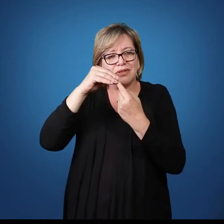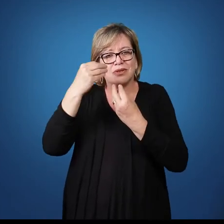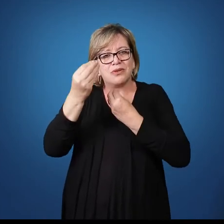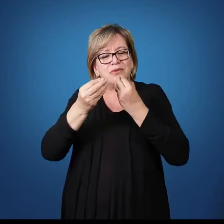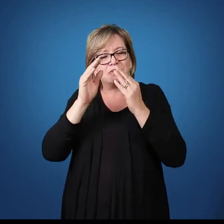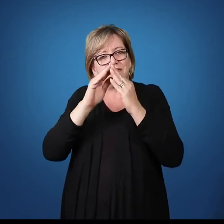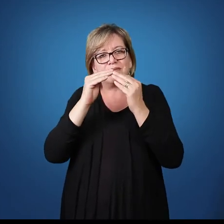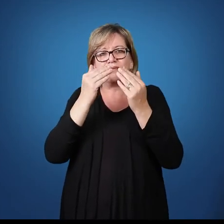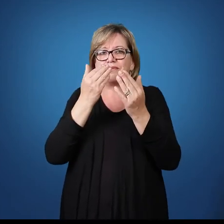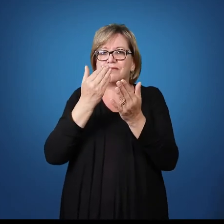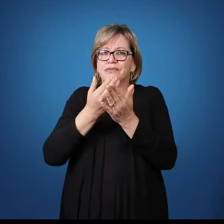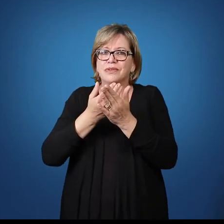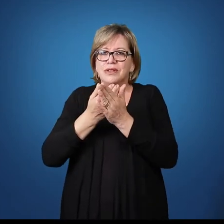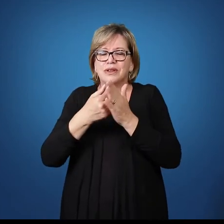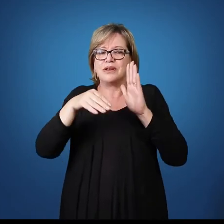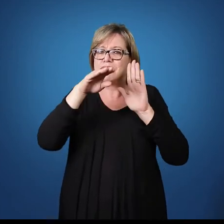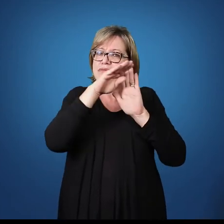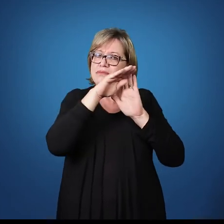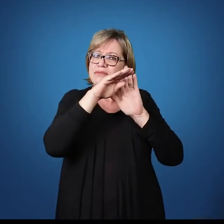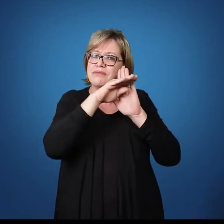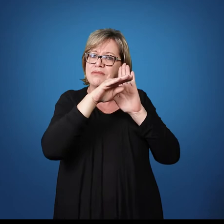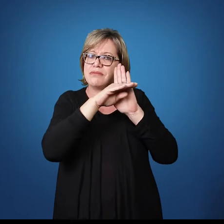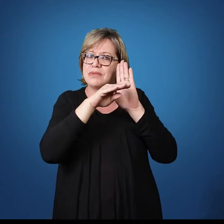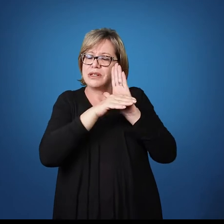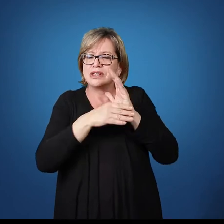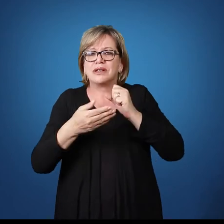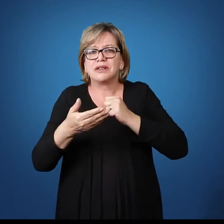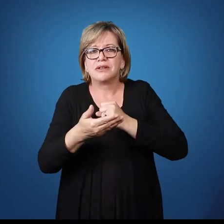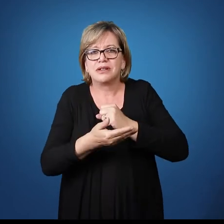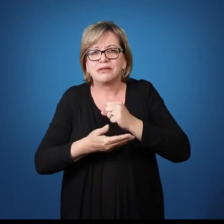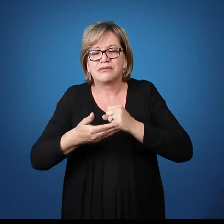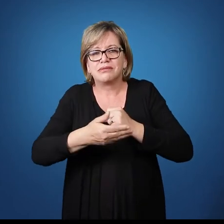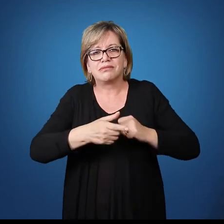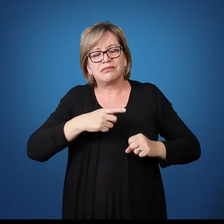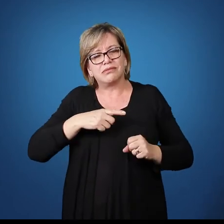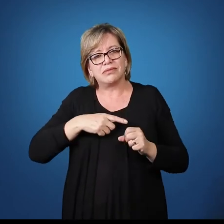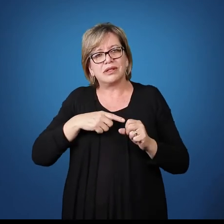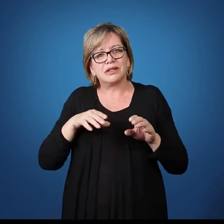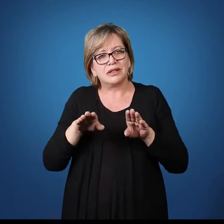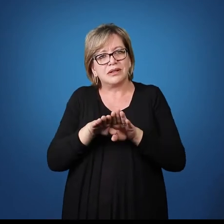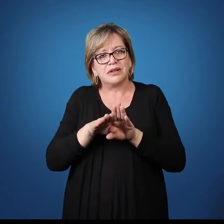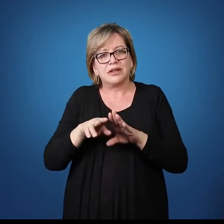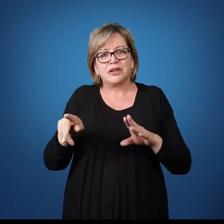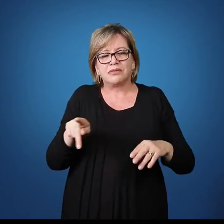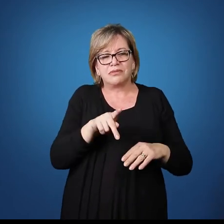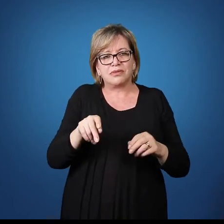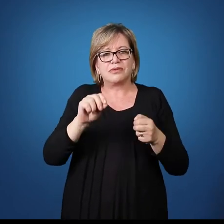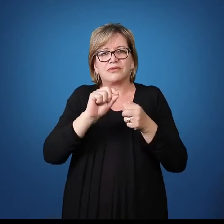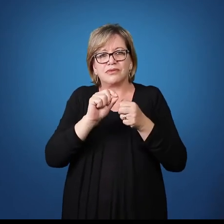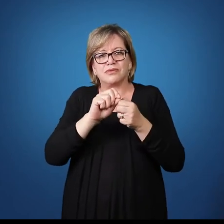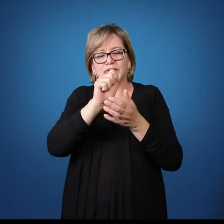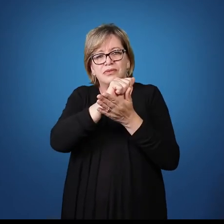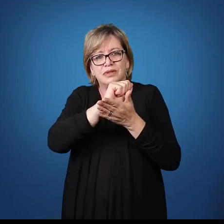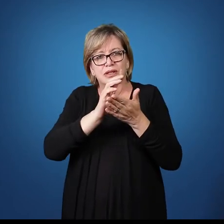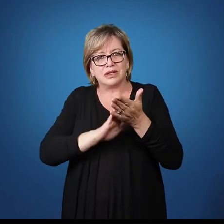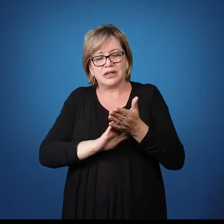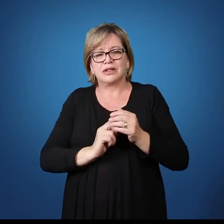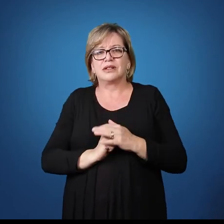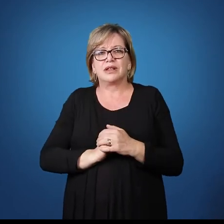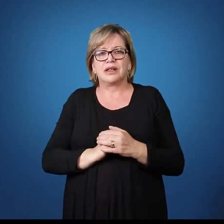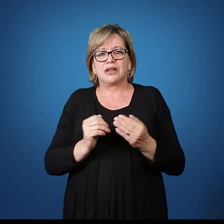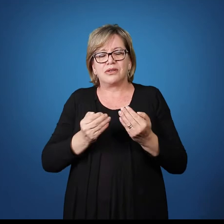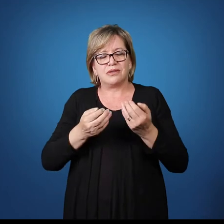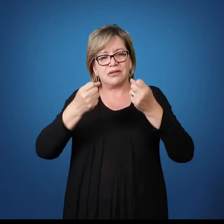escola, o planejamento dele está baseado, para que ele possa, então, desenvolver as atividades. Então, falando da